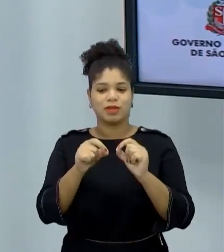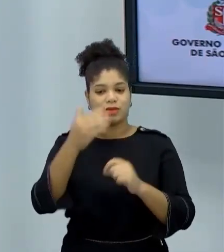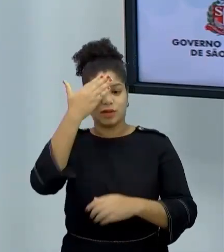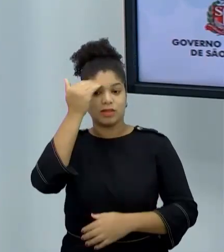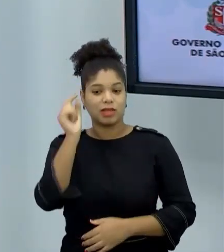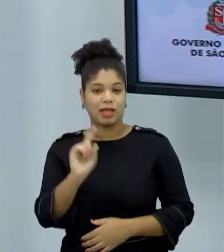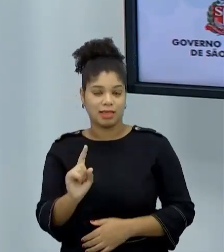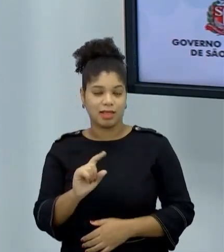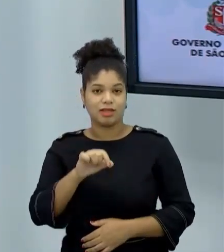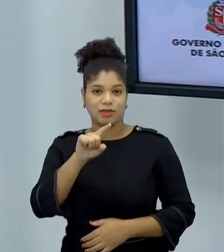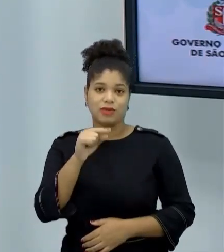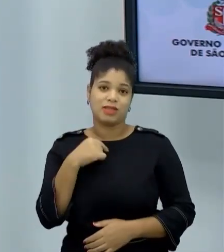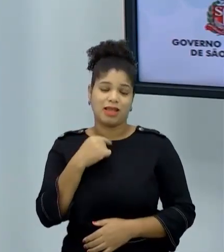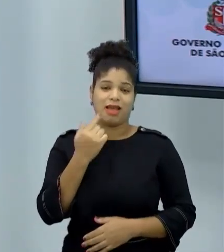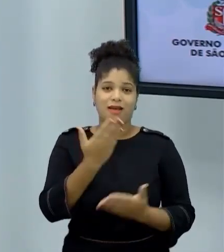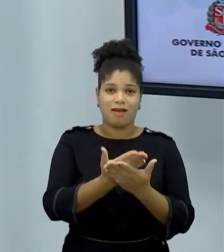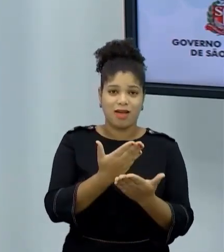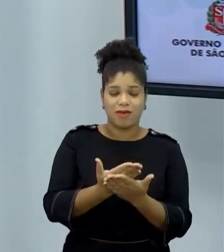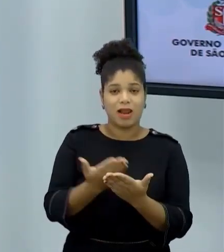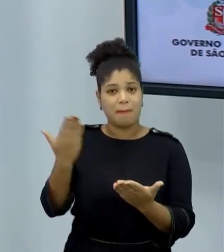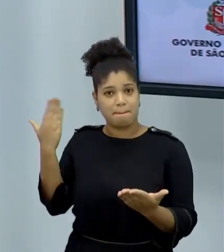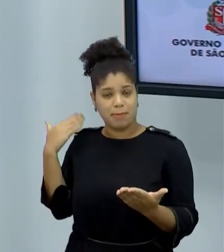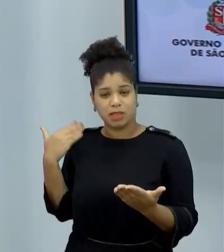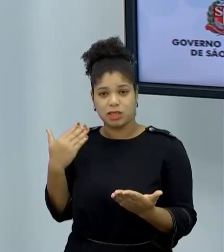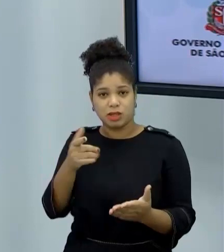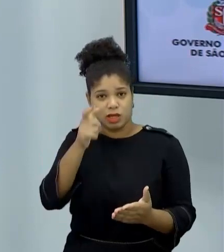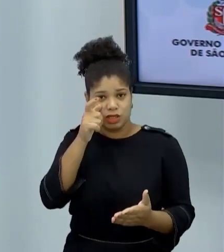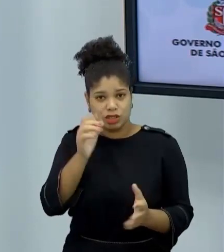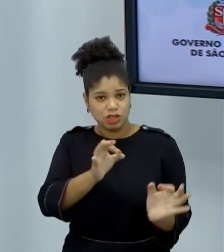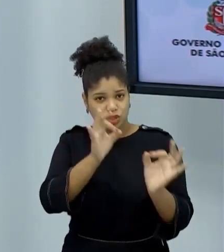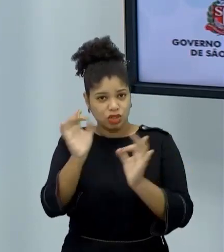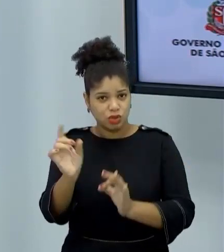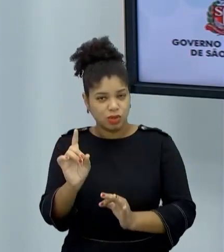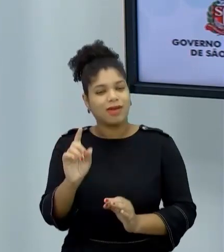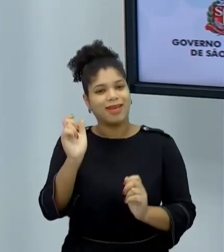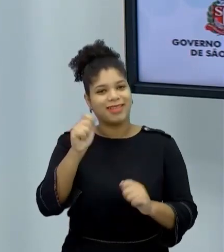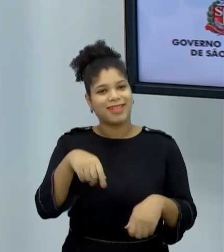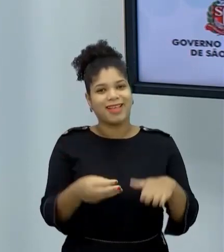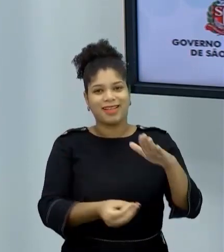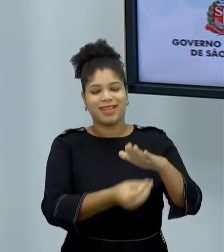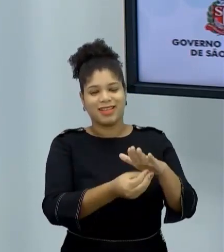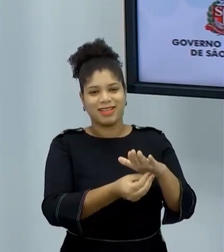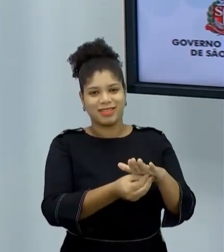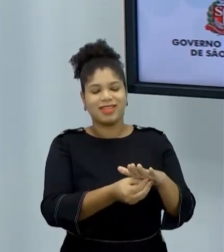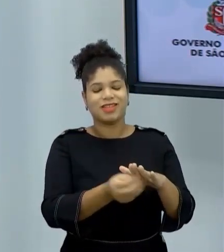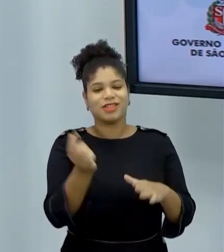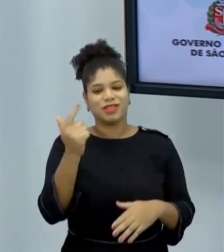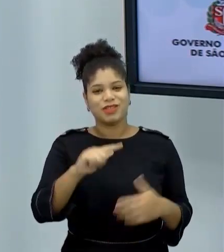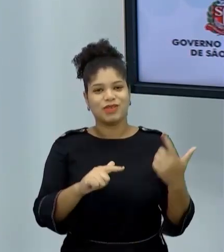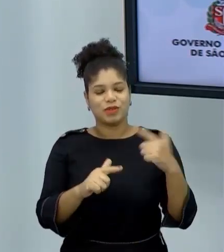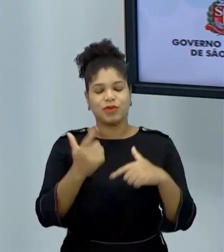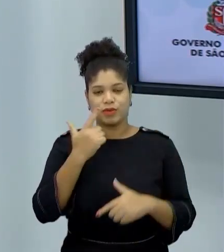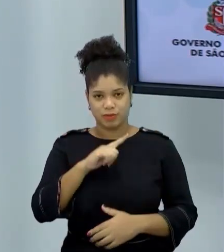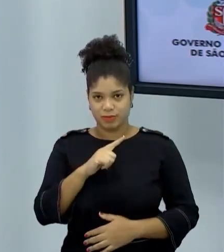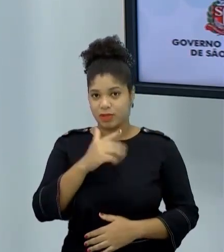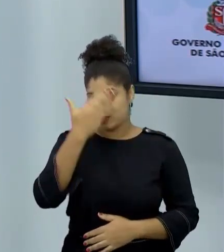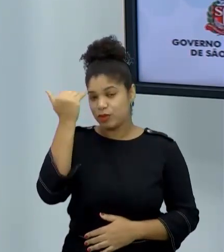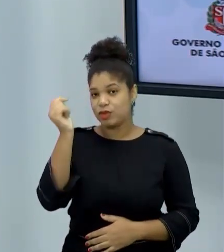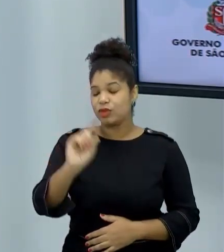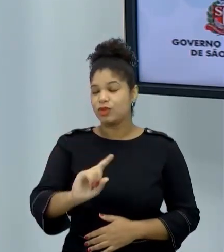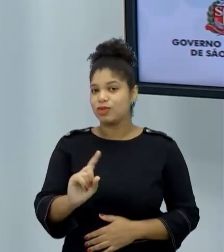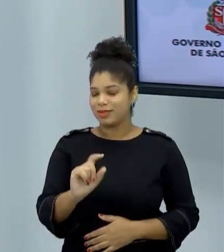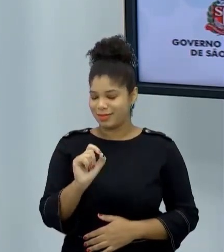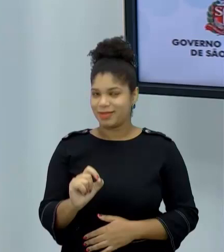esqueça, se você perdeu alguma aula anterior, esqueça que essas aulas ficam lá disponíveis no nosso repositório. Não esqueça